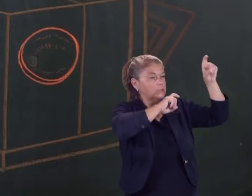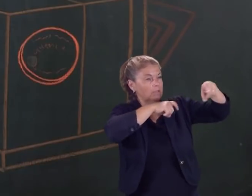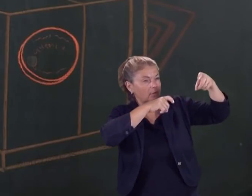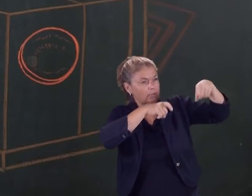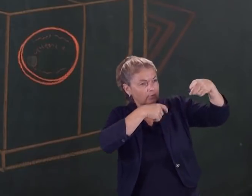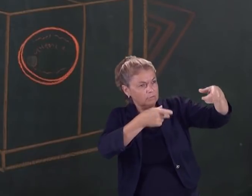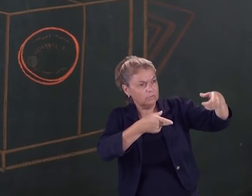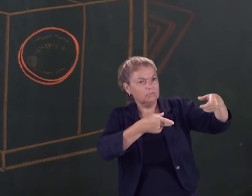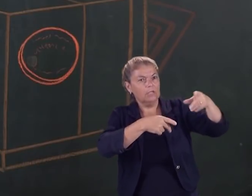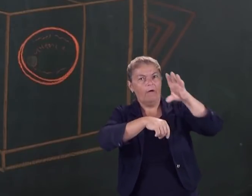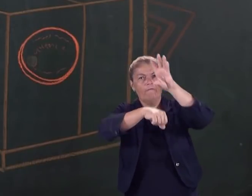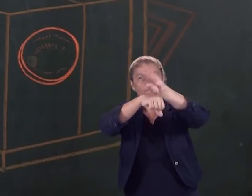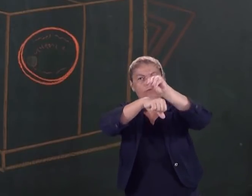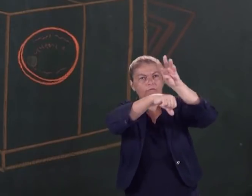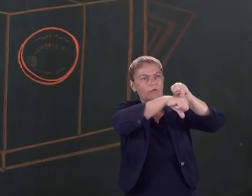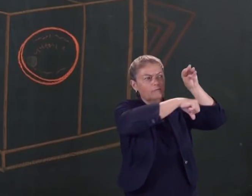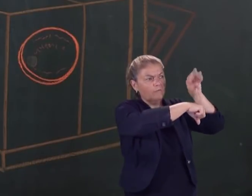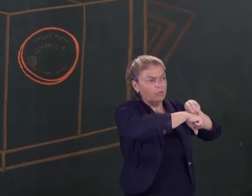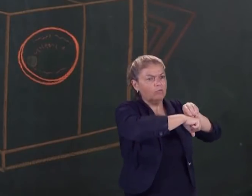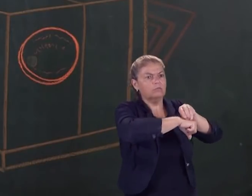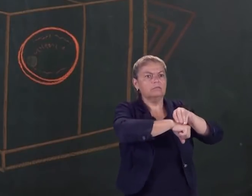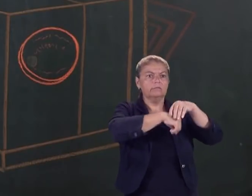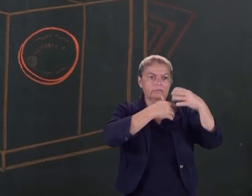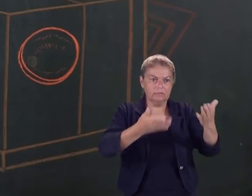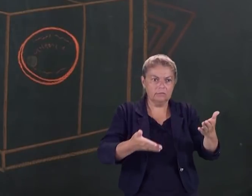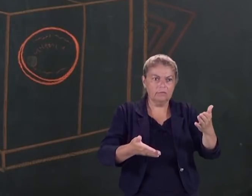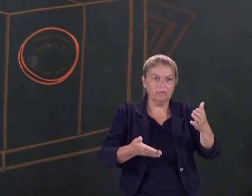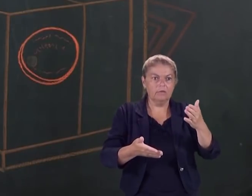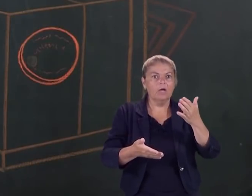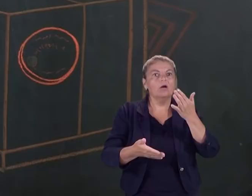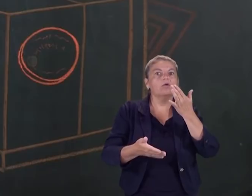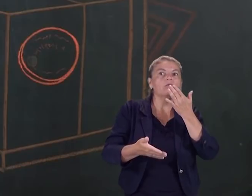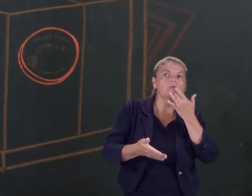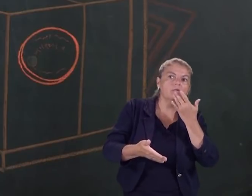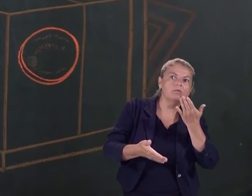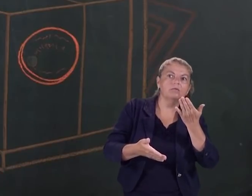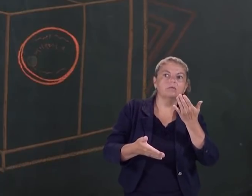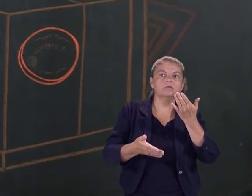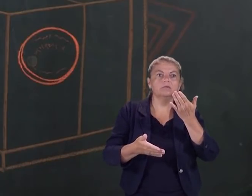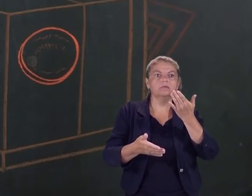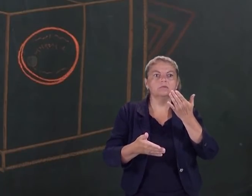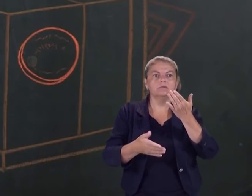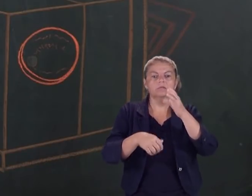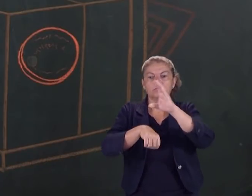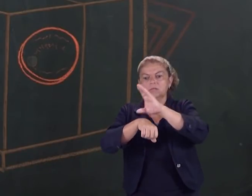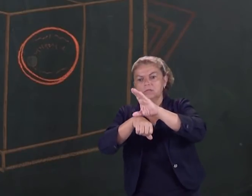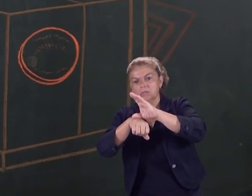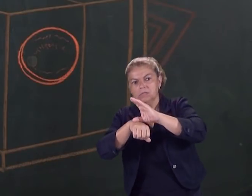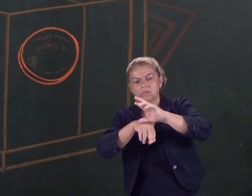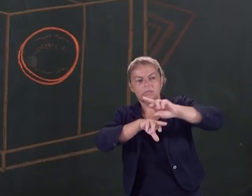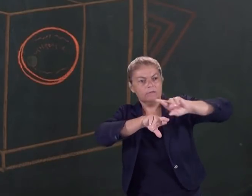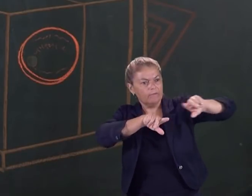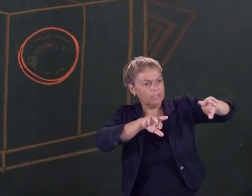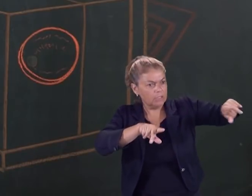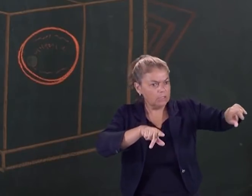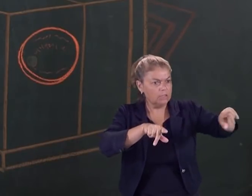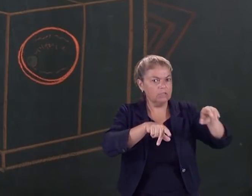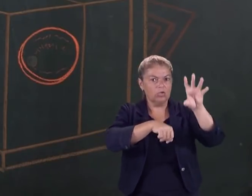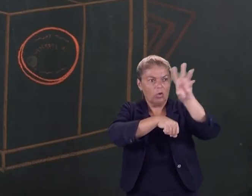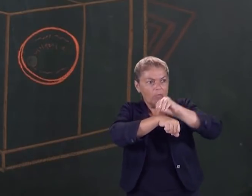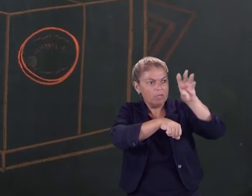as texturas, porque afinal de contas, se não tem cor, se são as tonalidades de cinza, ele explora as cores, as texturas,